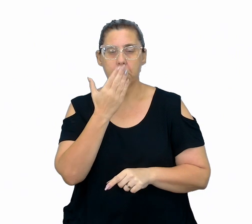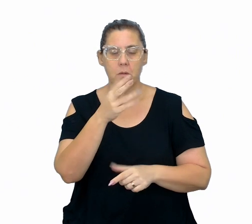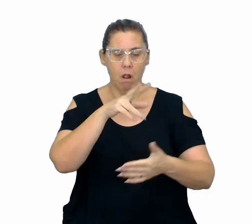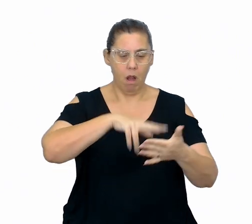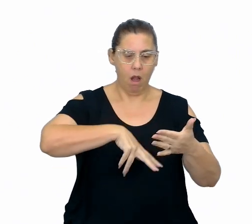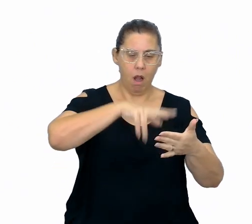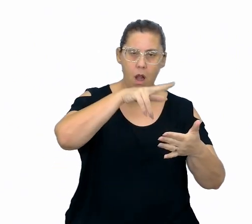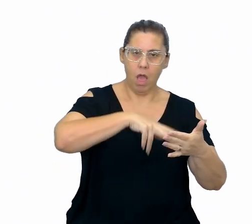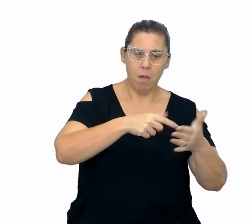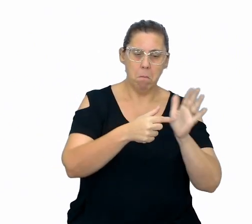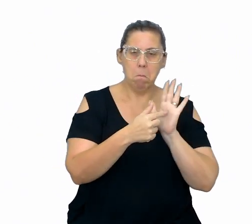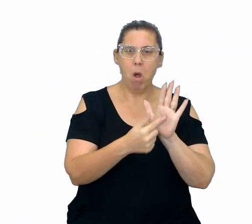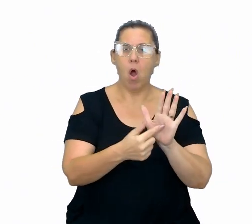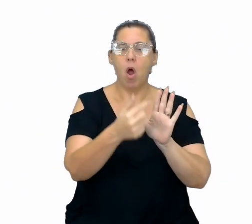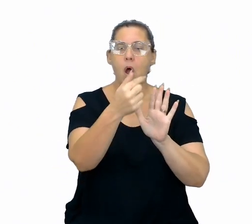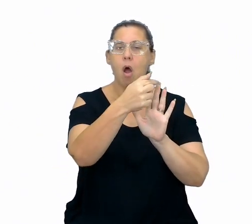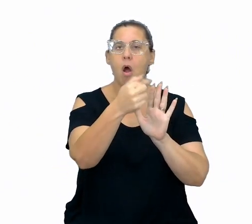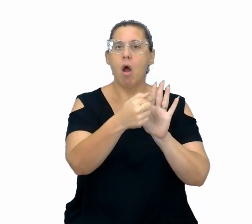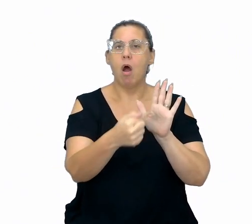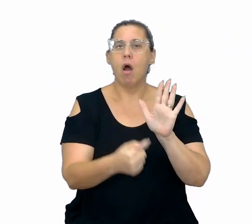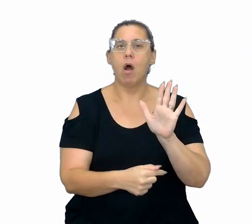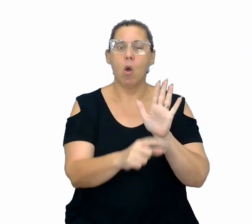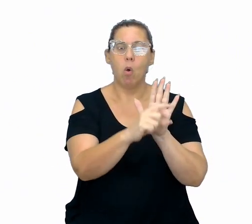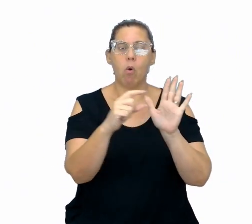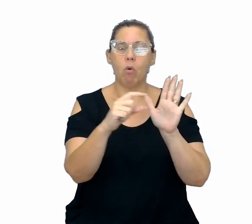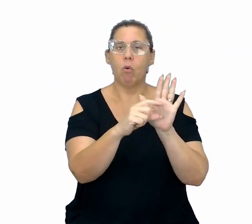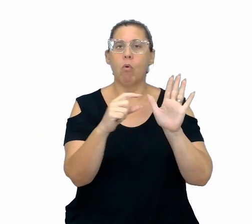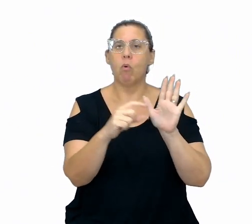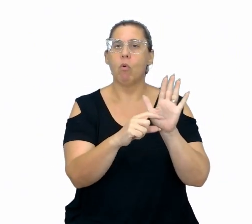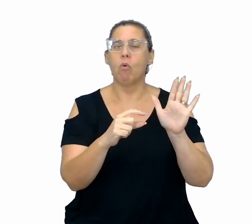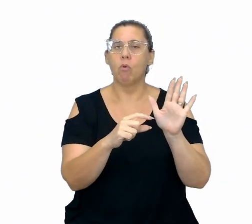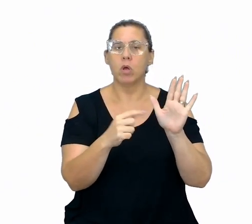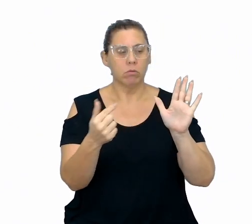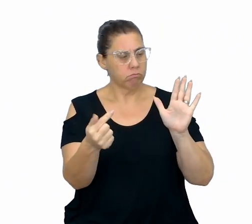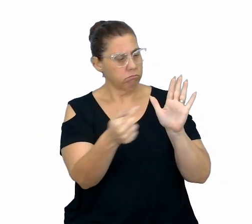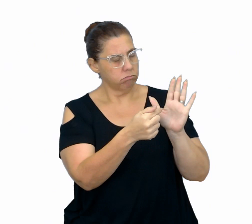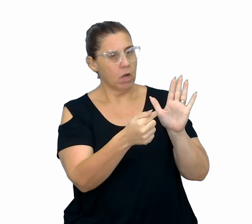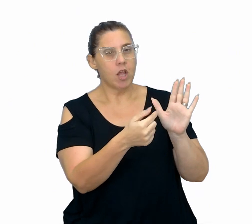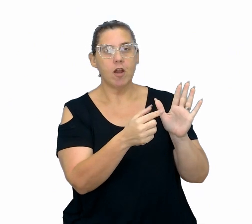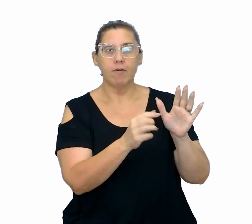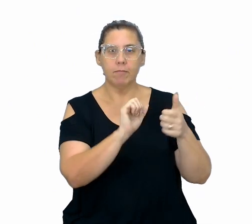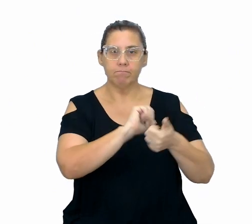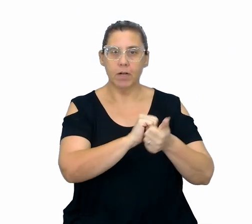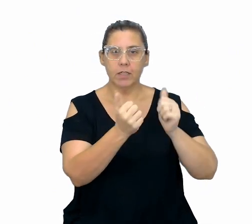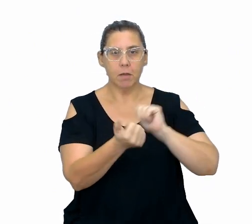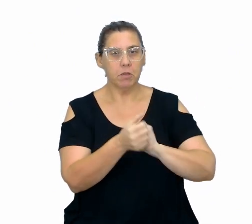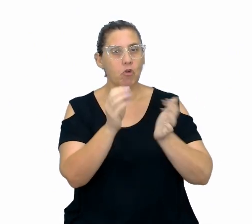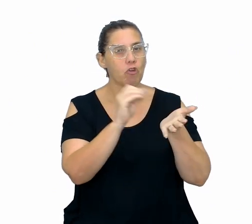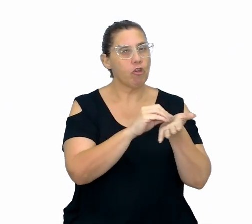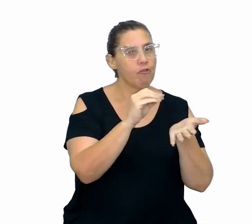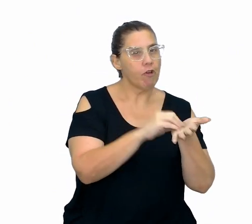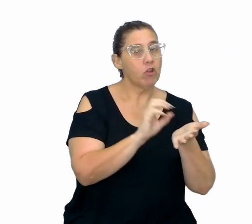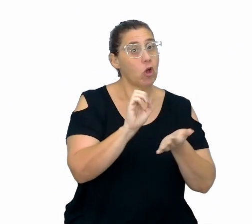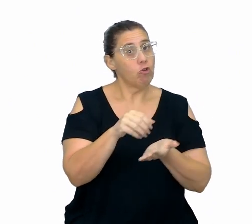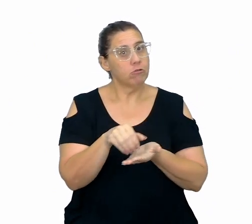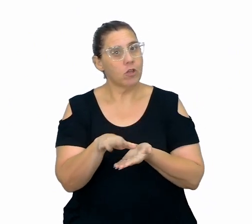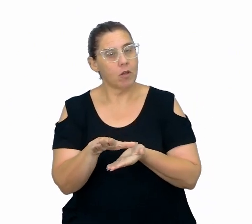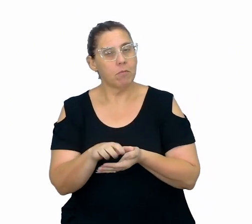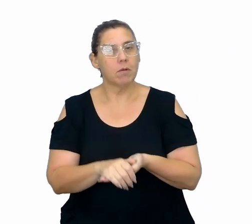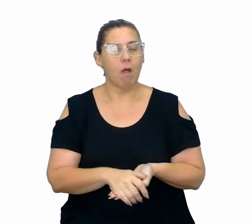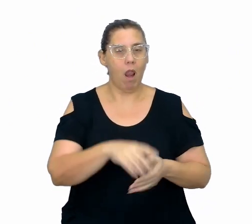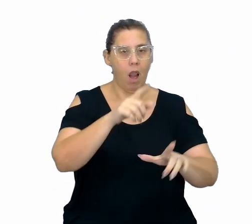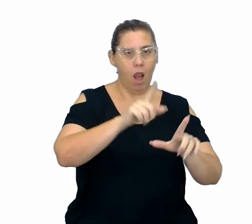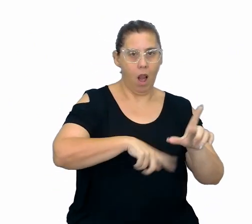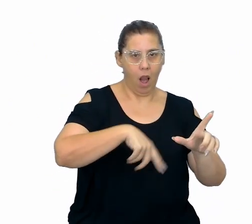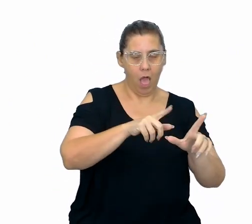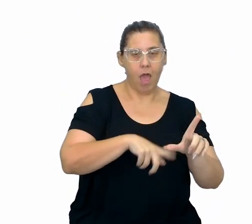leiam apontando para cada parte do que escreveram e assim eles vão ajustando o que falta ou o que sobra. Letras